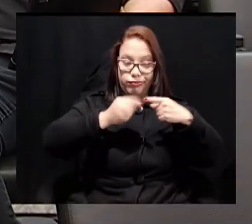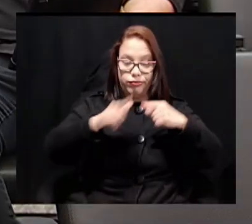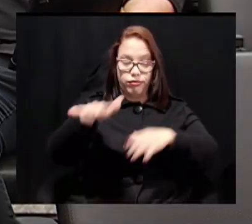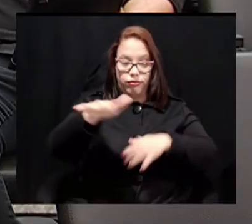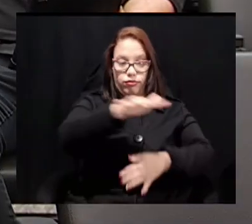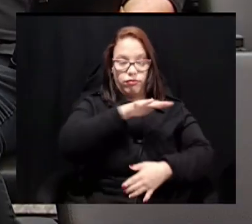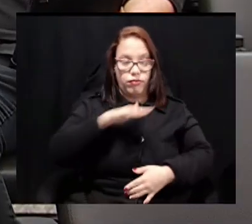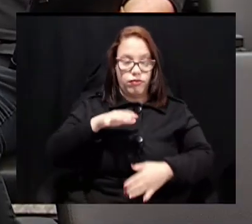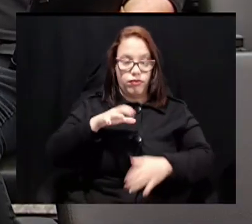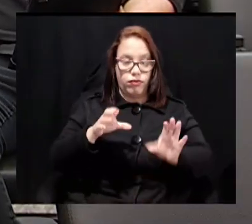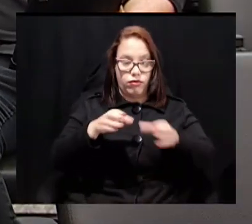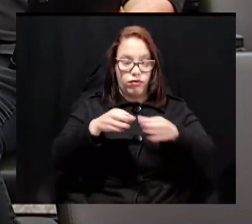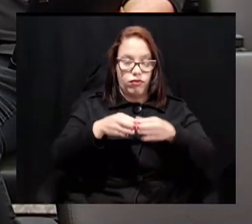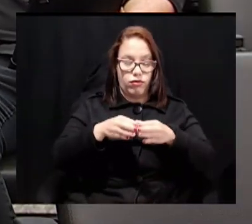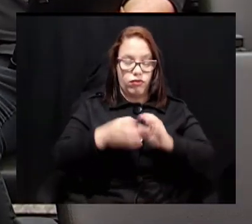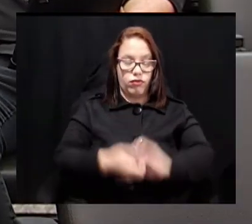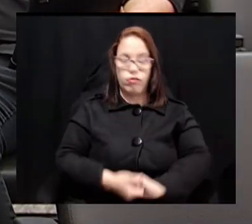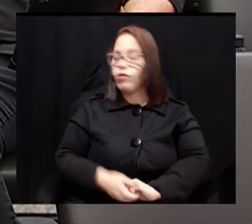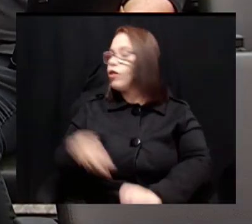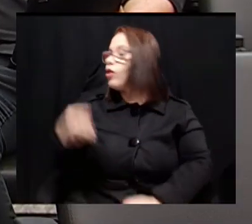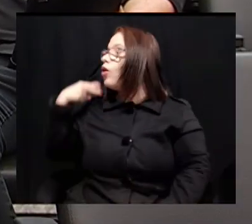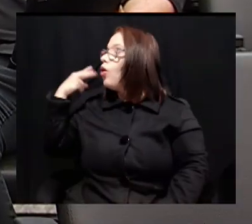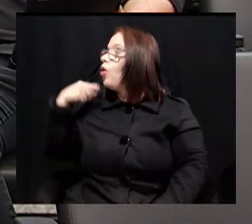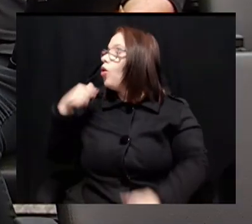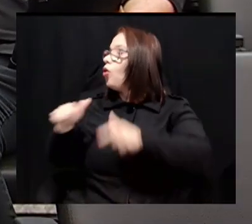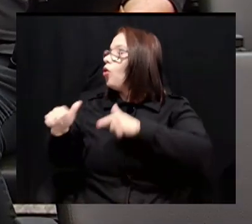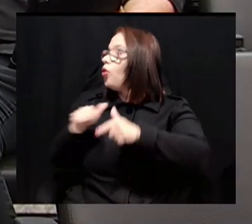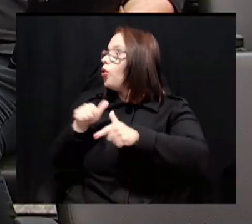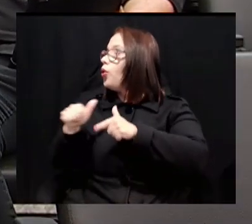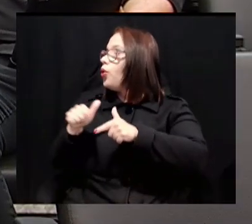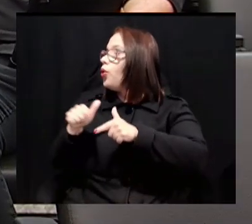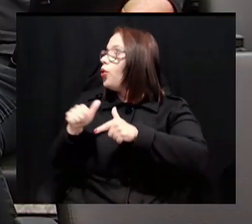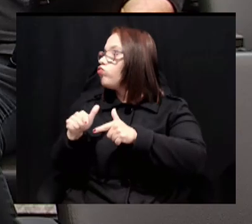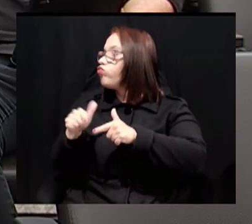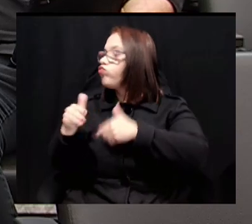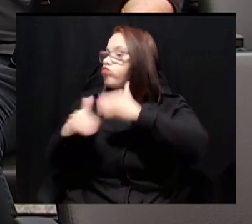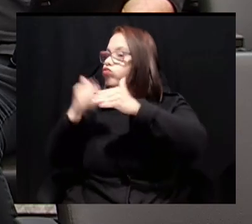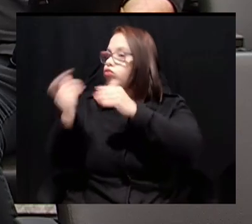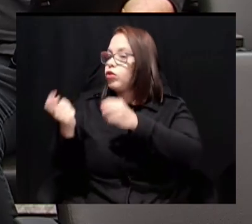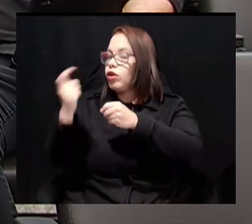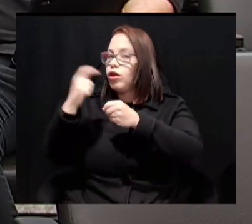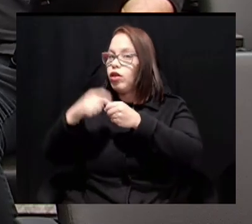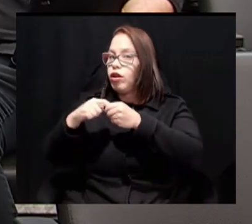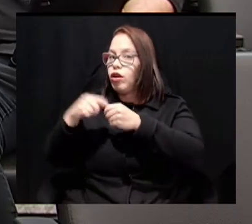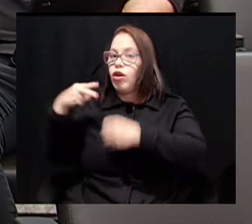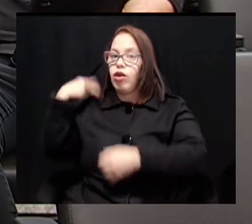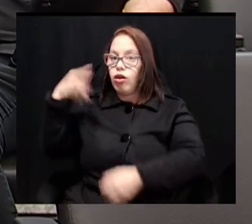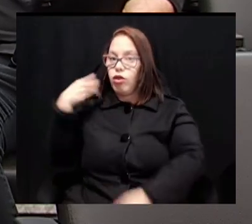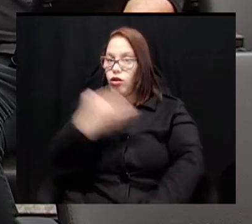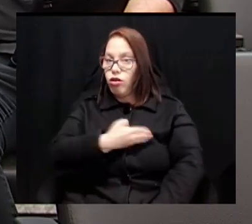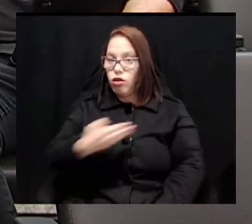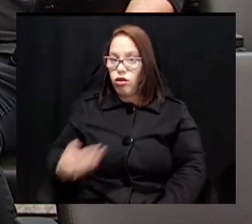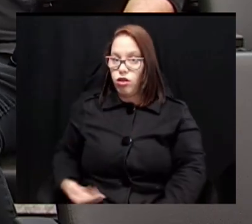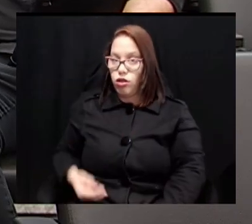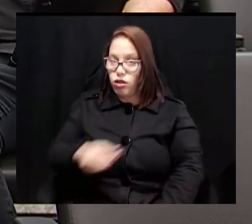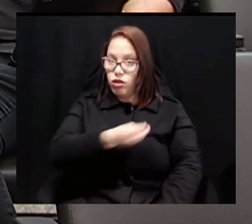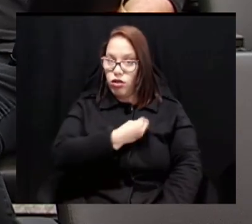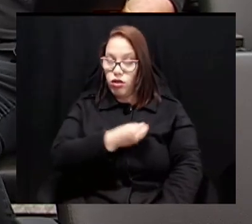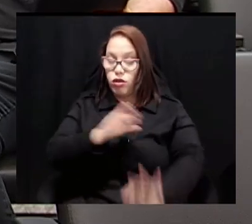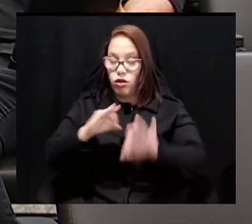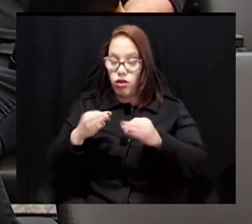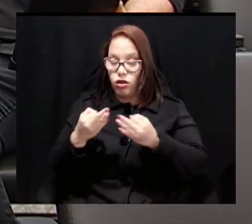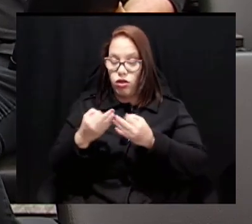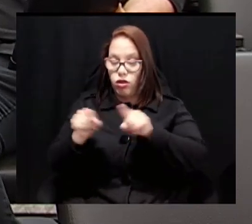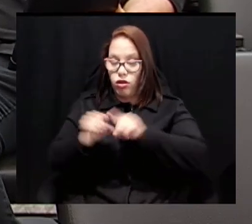da Câmara. Vereador, o seu trabalho, as suas demandas são mais voltadas para as políticas públicas para a vida, a família e também para a